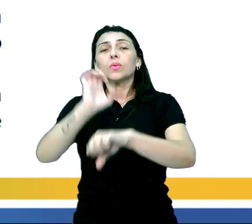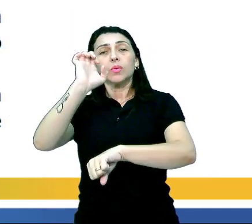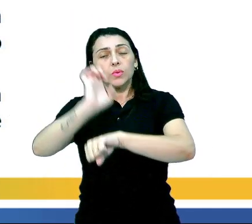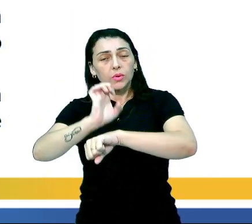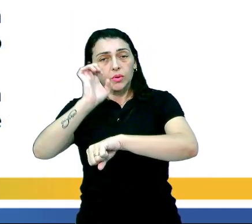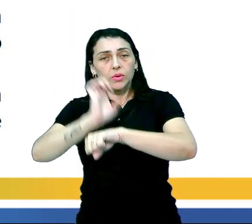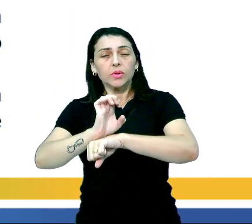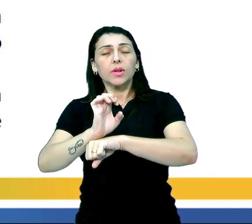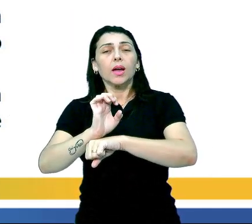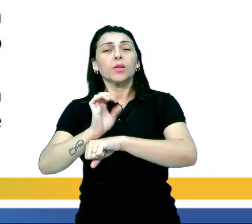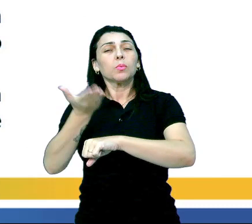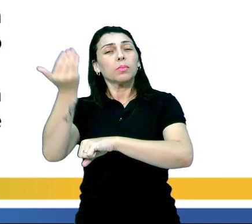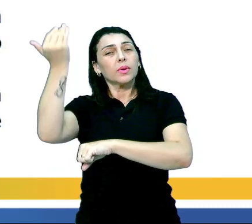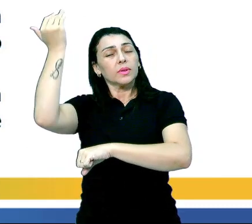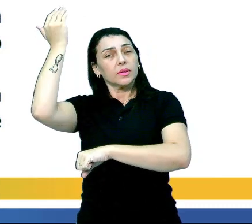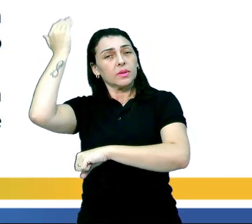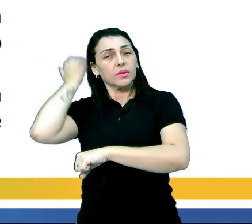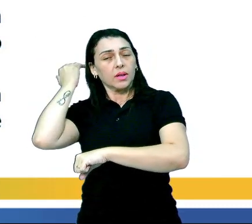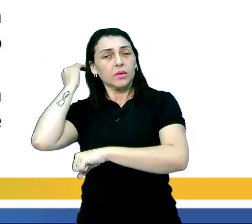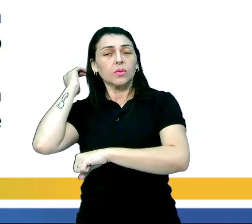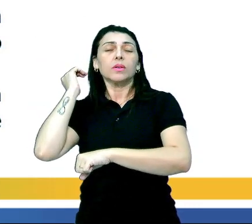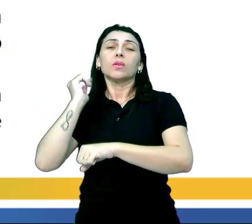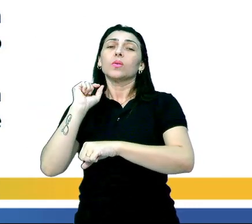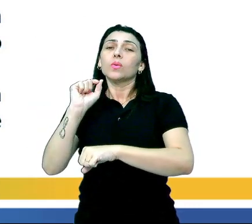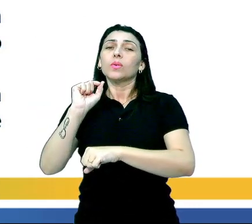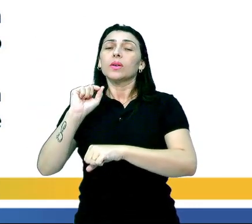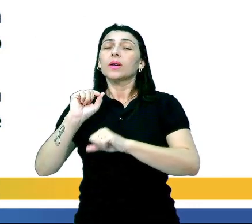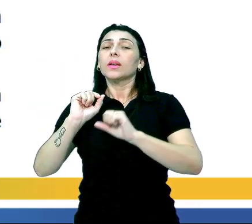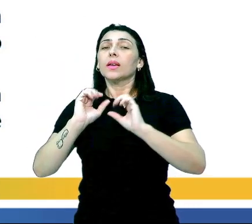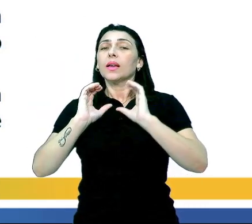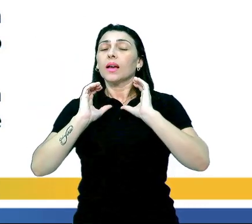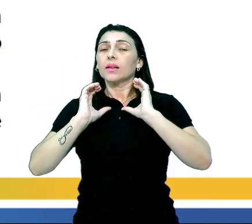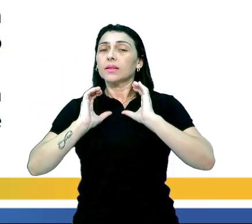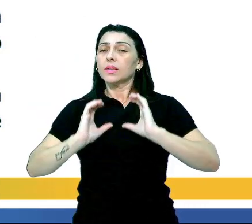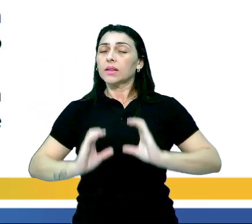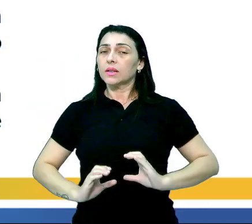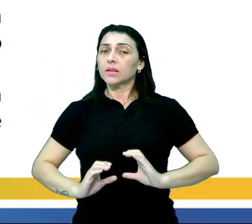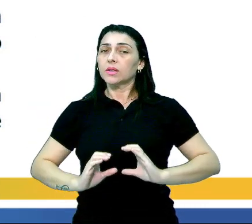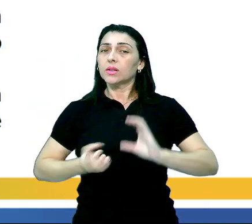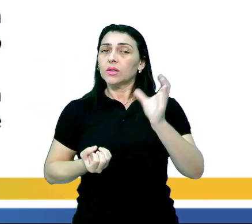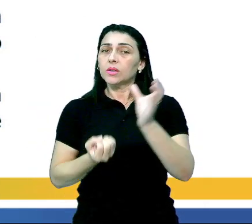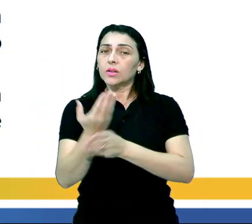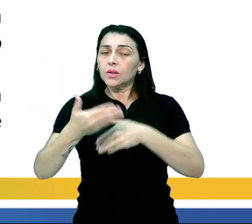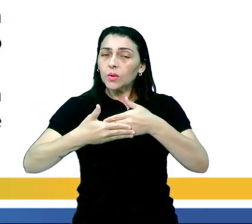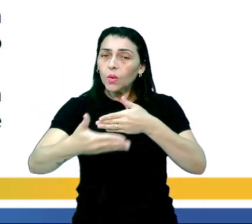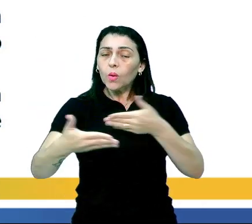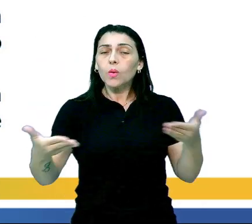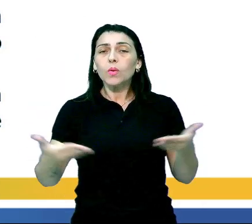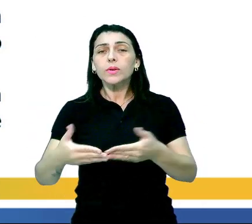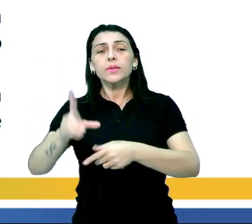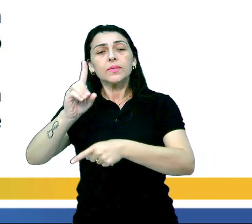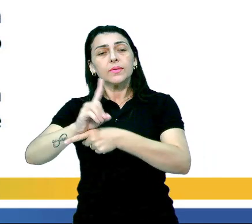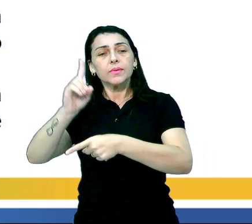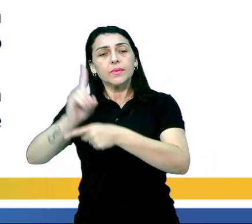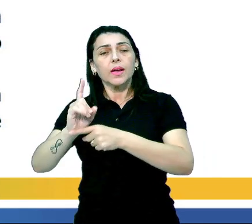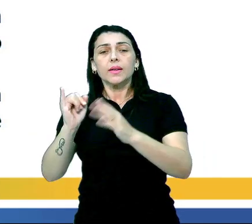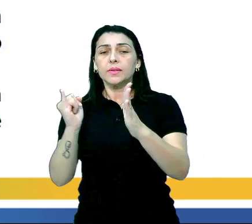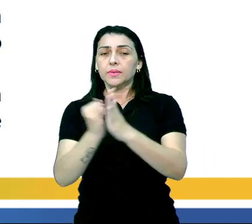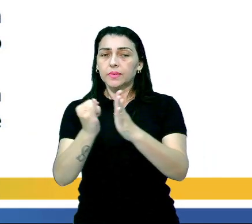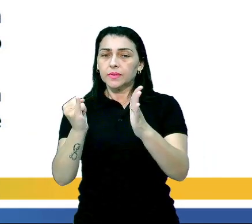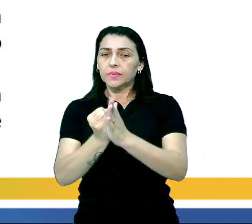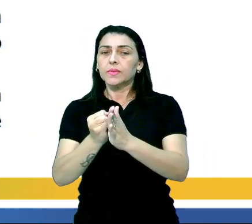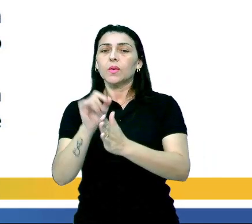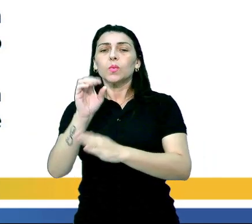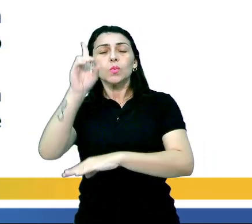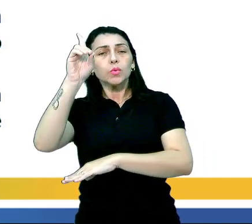de natureza primitivo anterior à civilização. Letra D. As